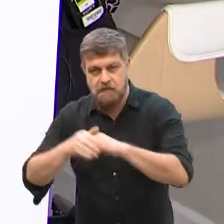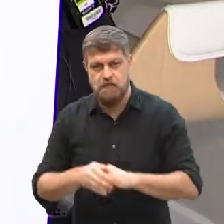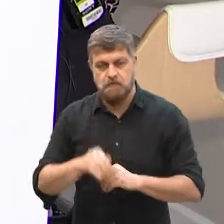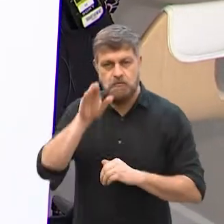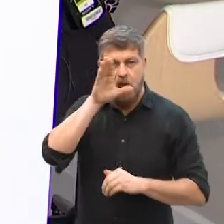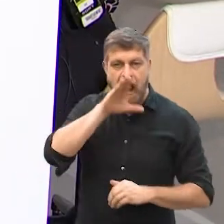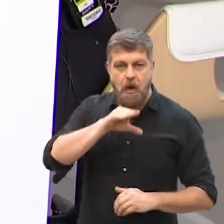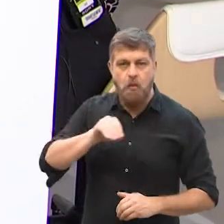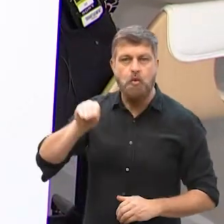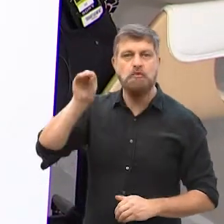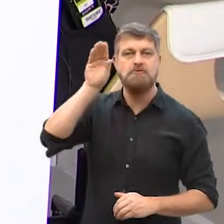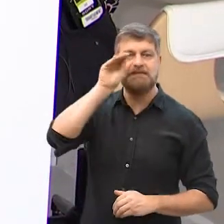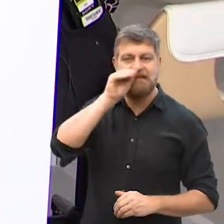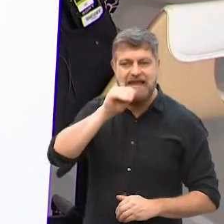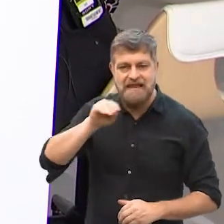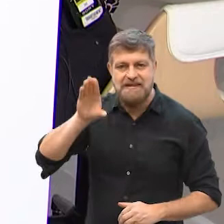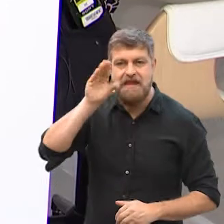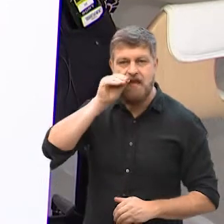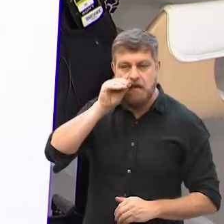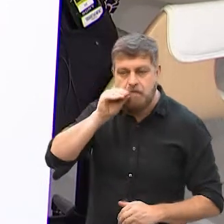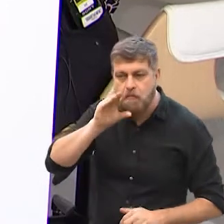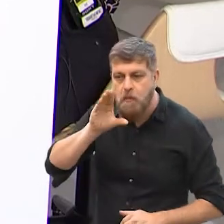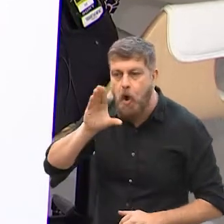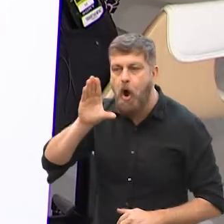setembro. Julho, agosto,